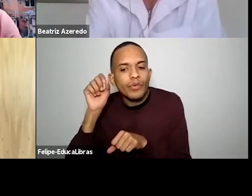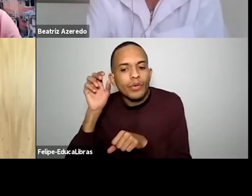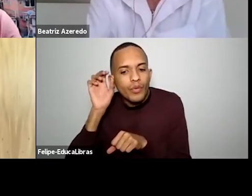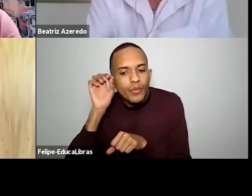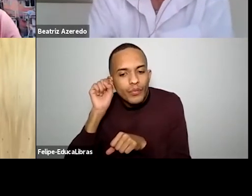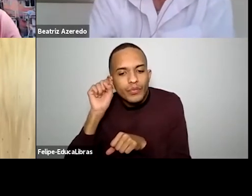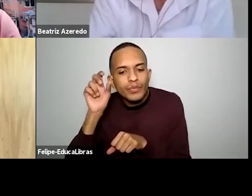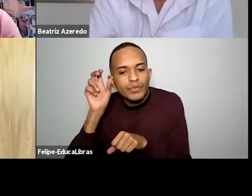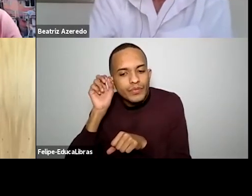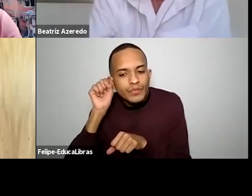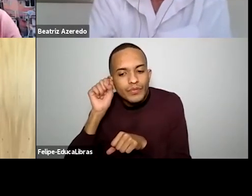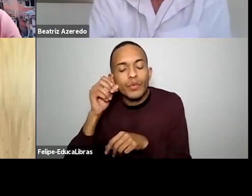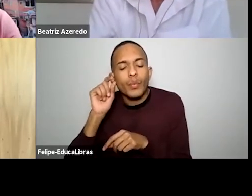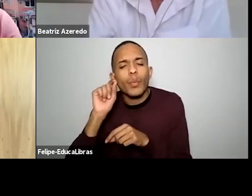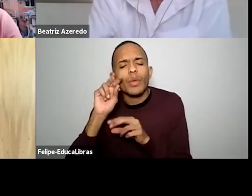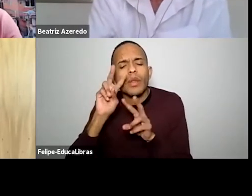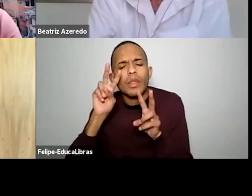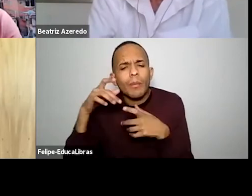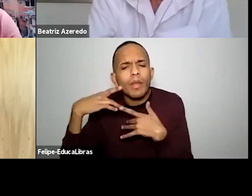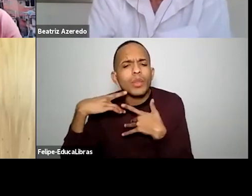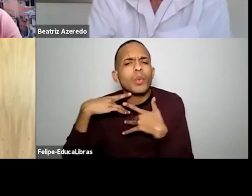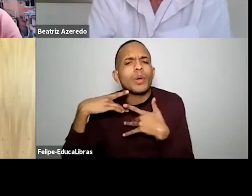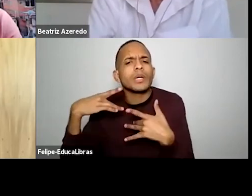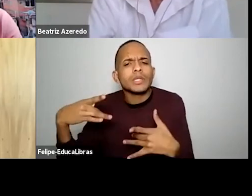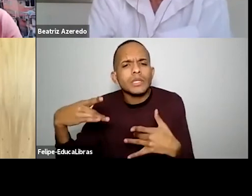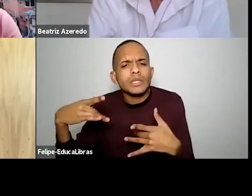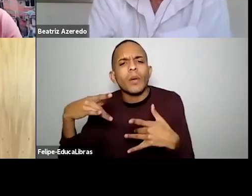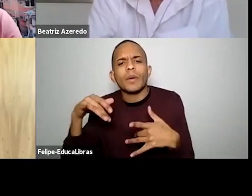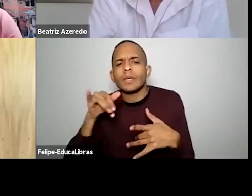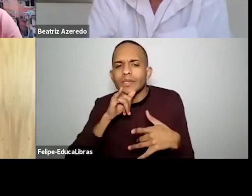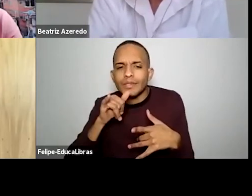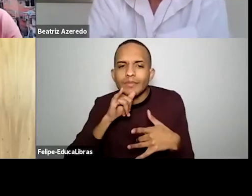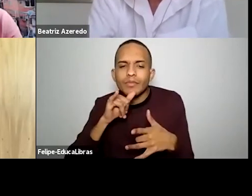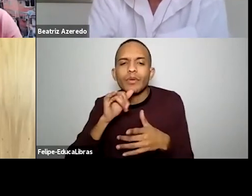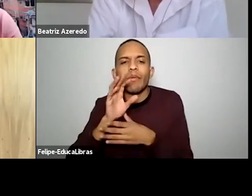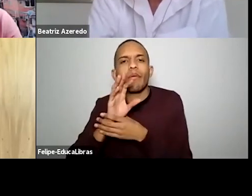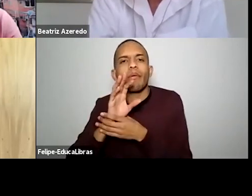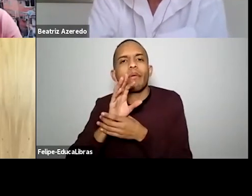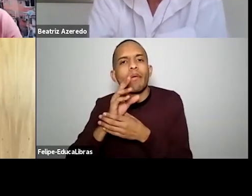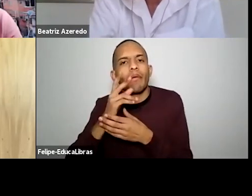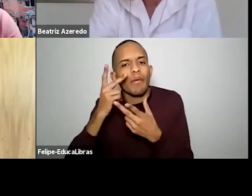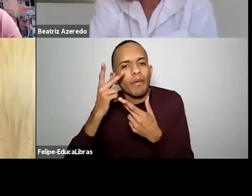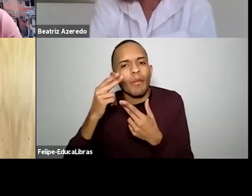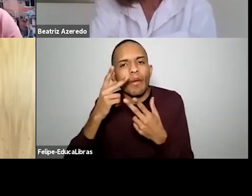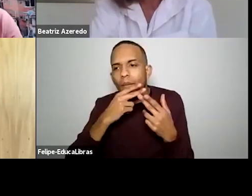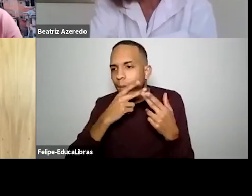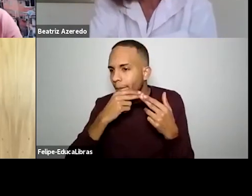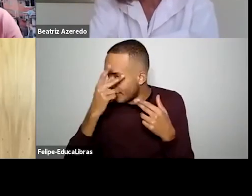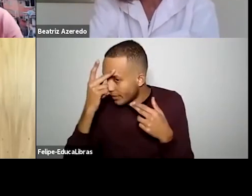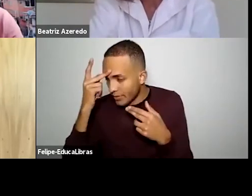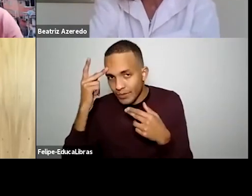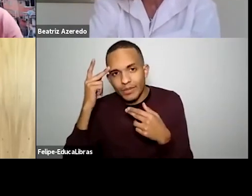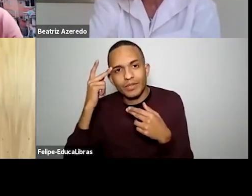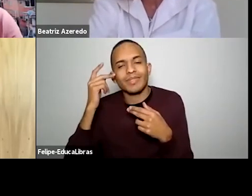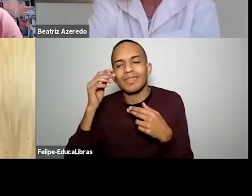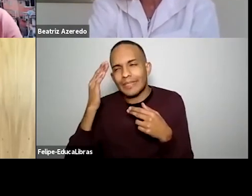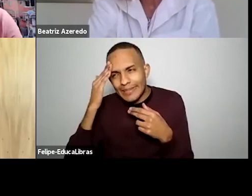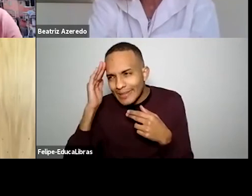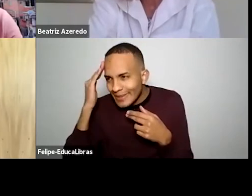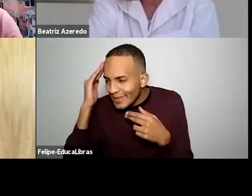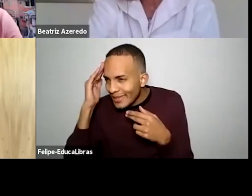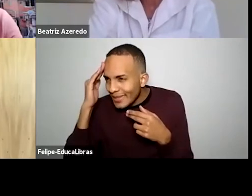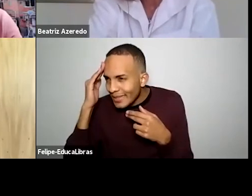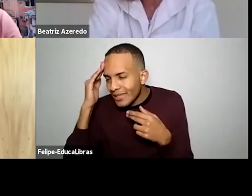gente fala de doação e parar de reescrever nas entrevistas o que as pessoas que entendem do assunto estão querendo dizer para o